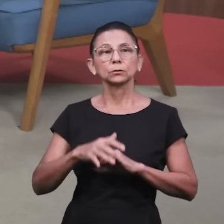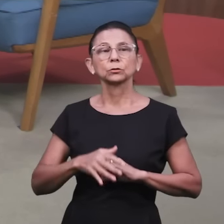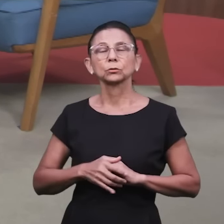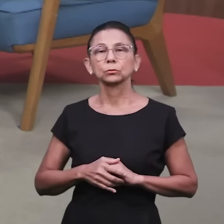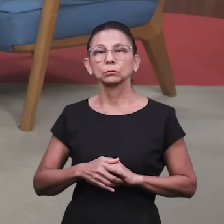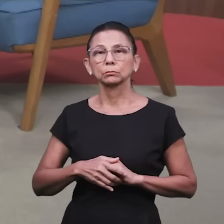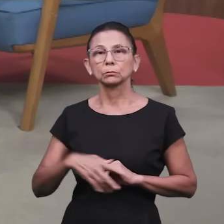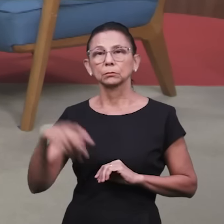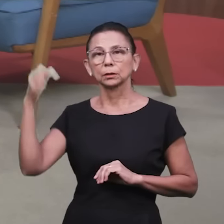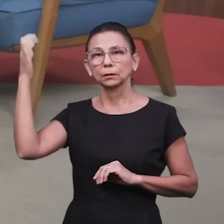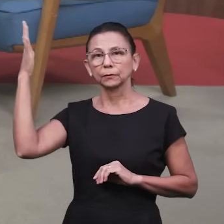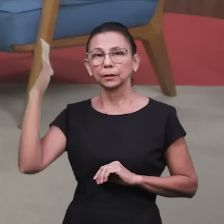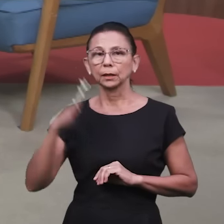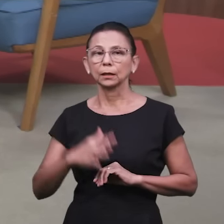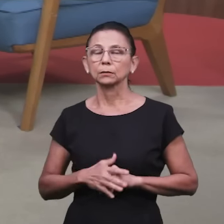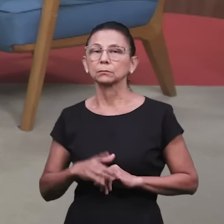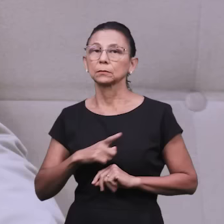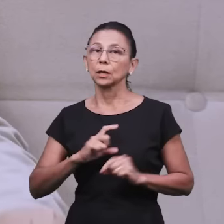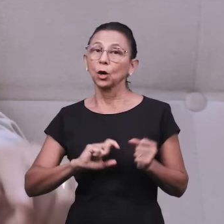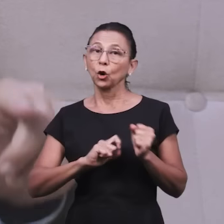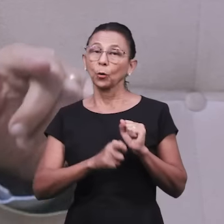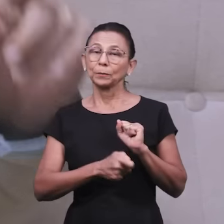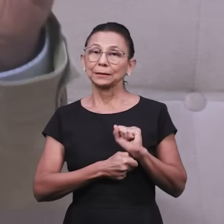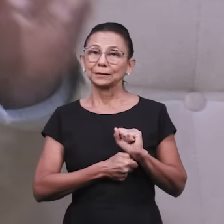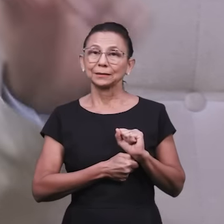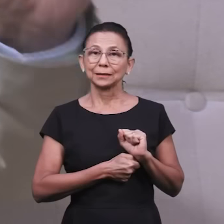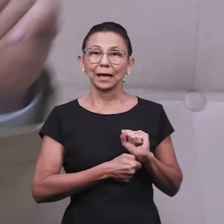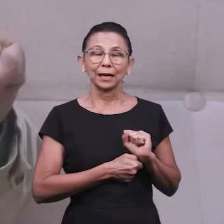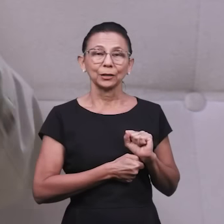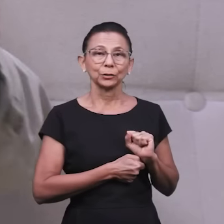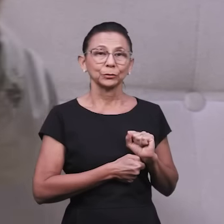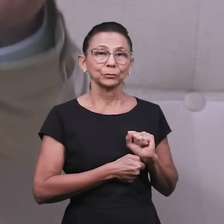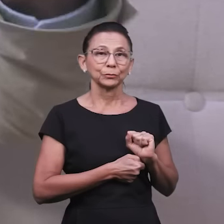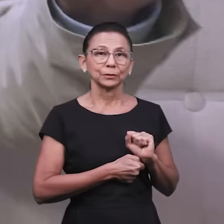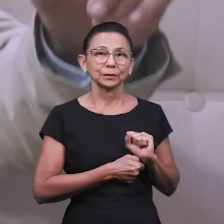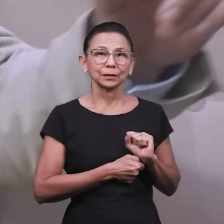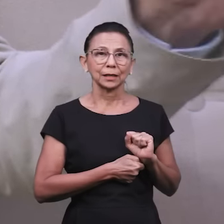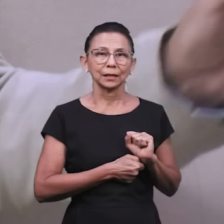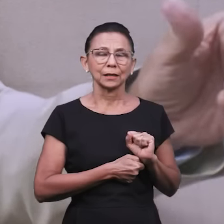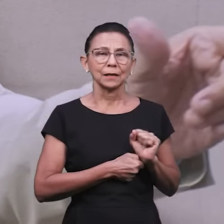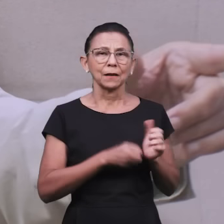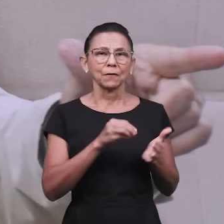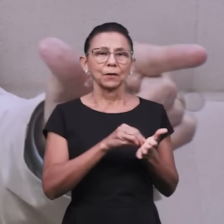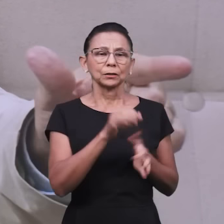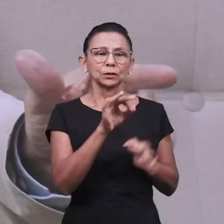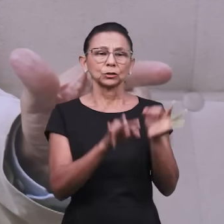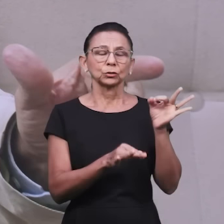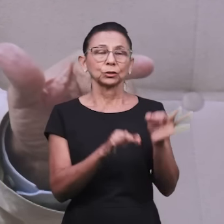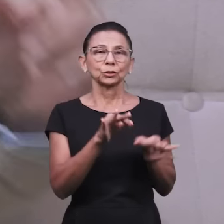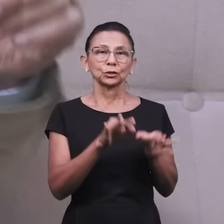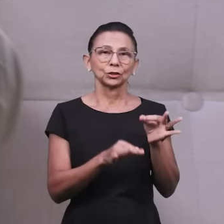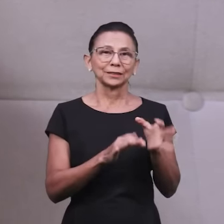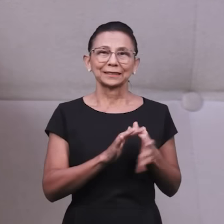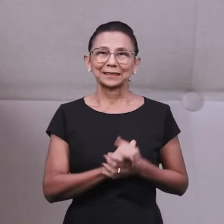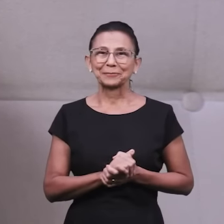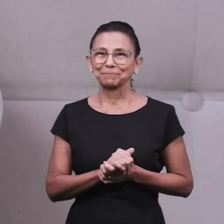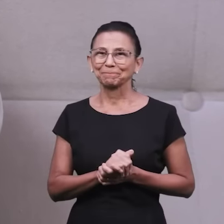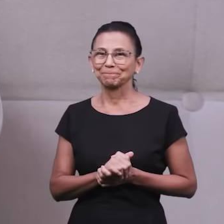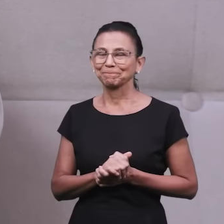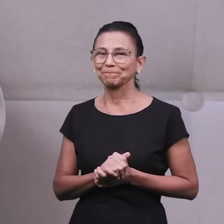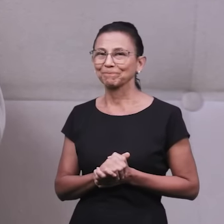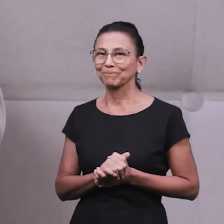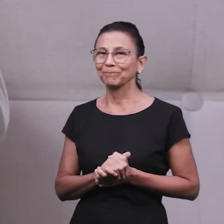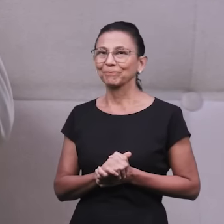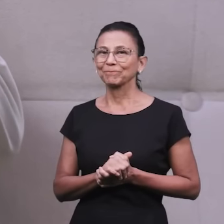existe o mistério da injustiça. Mas é interessante que esse mistério da injustiça, só quem